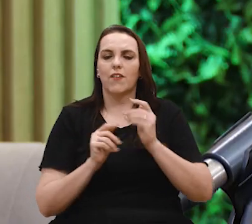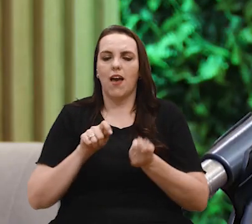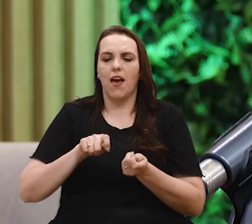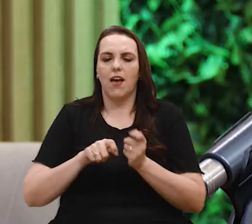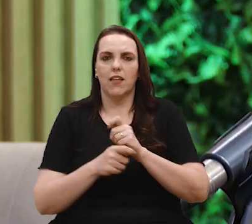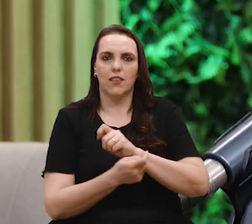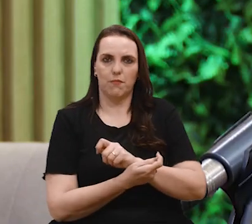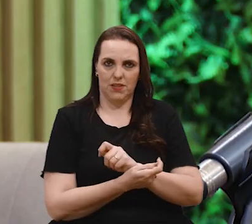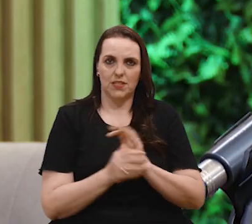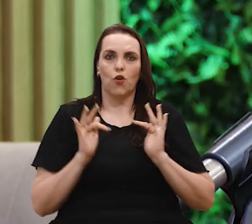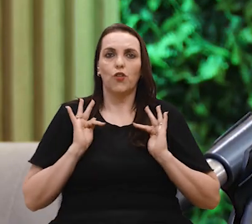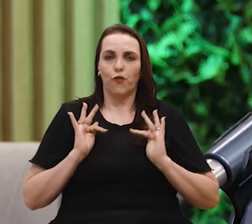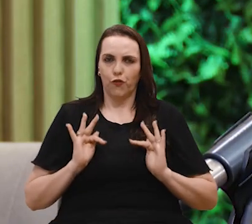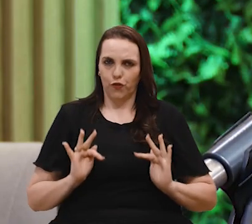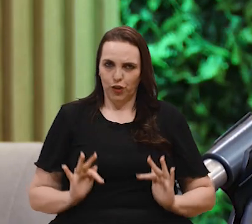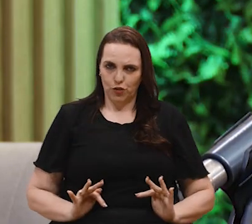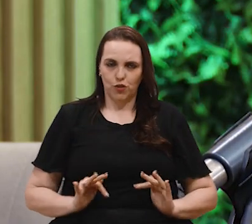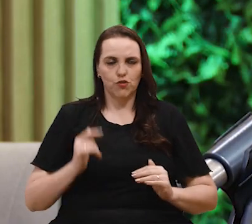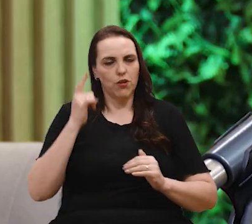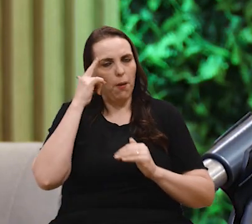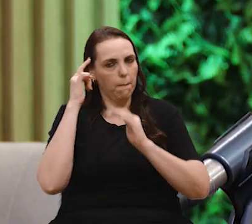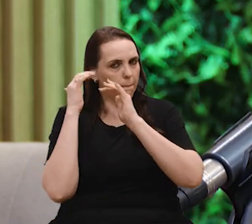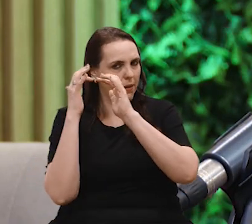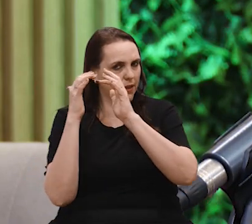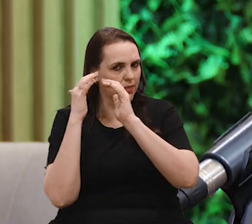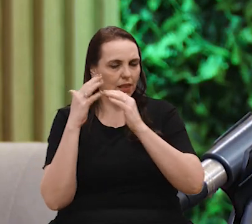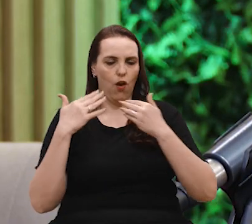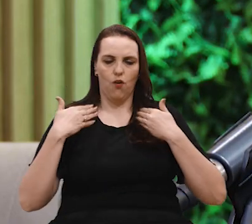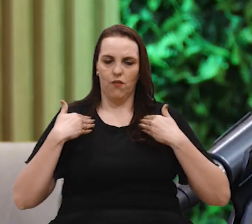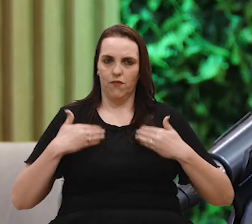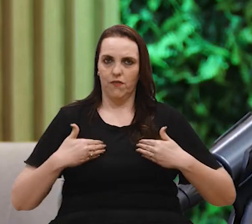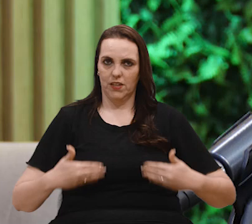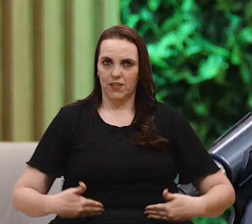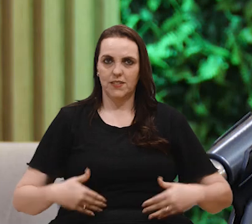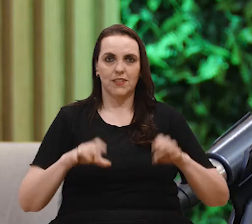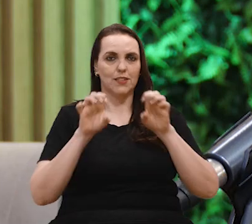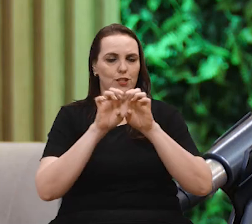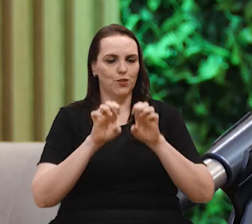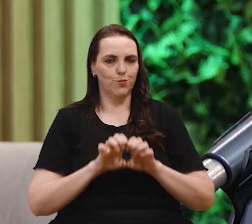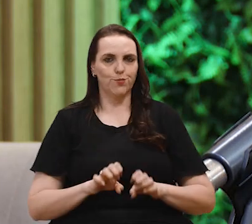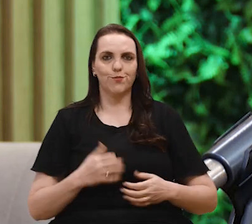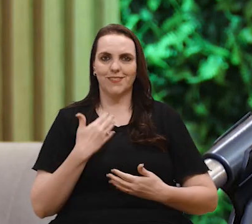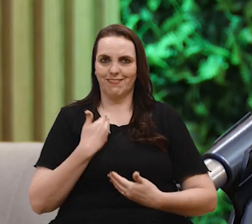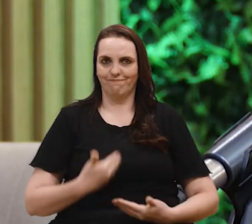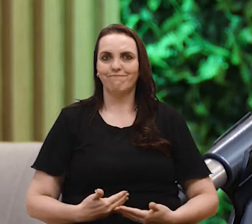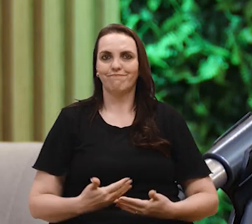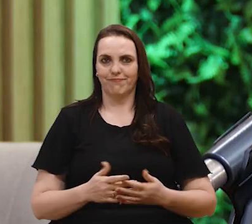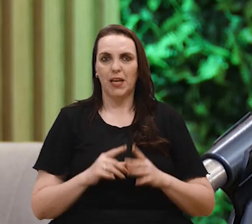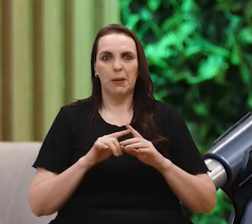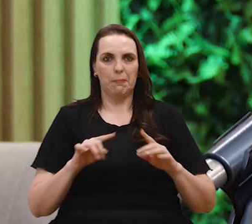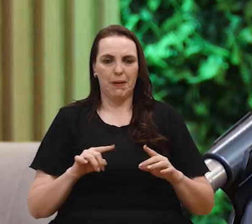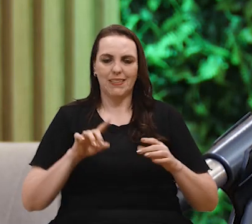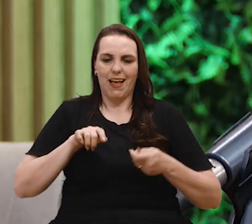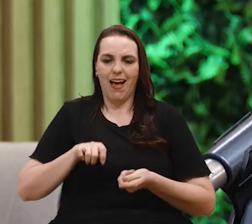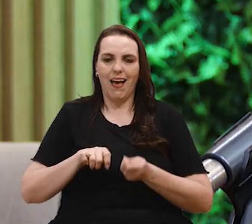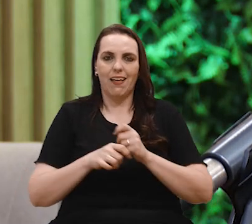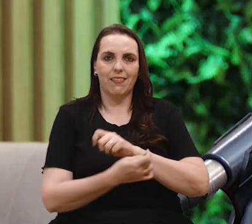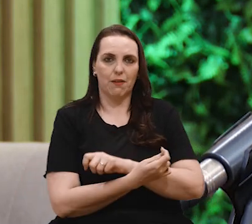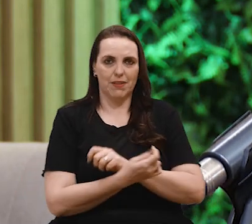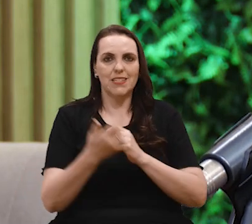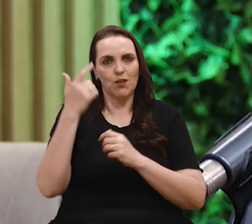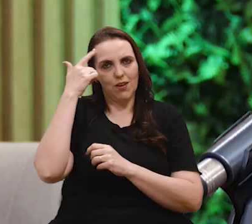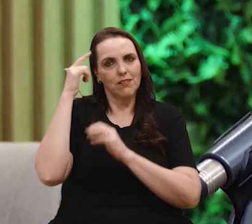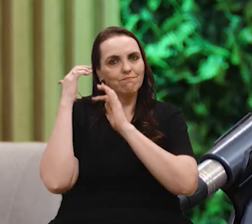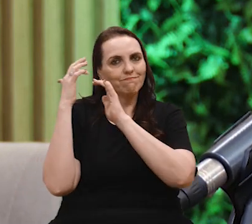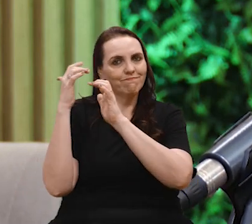uma adaptação fisiológica, né? Mental, física, né? Estrutural, mas essa adaptação